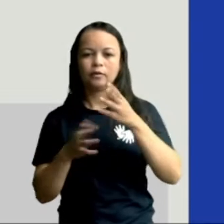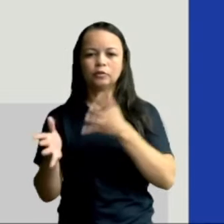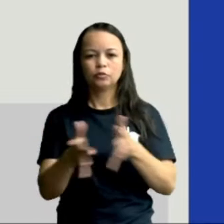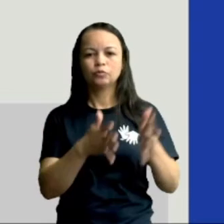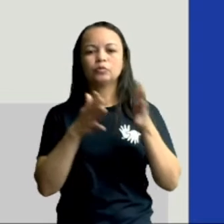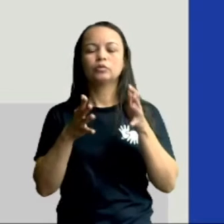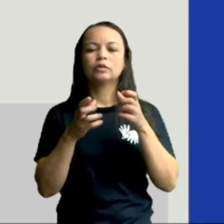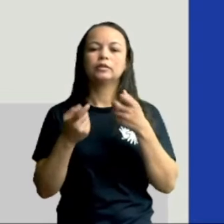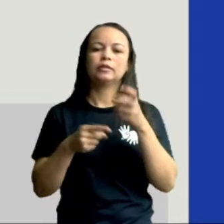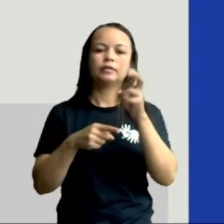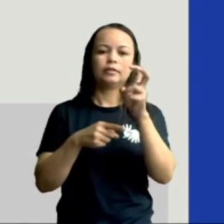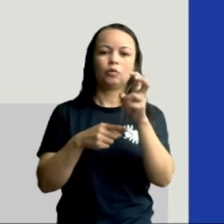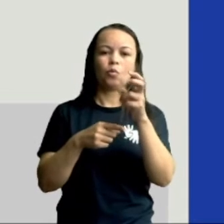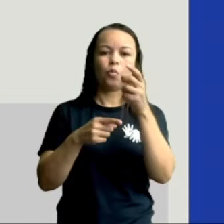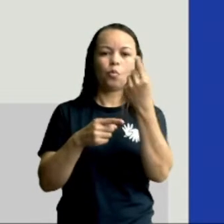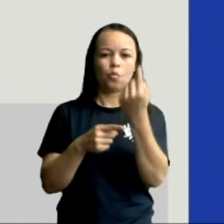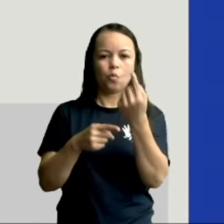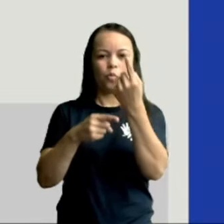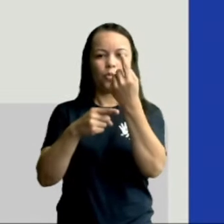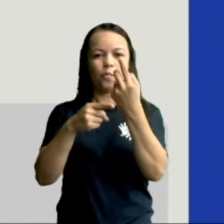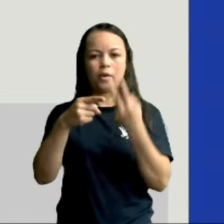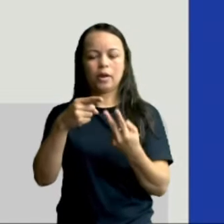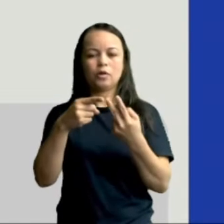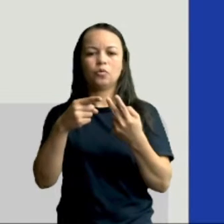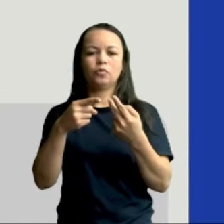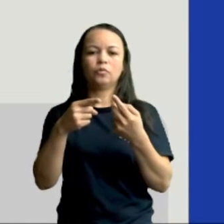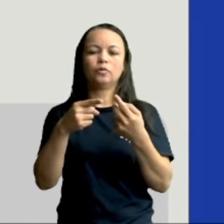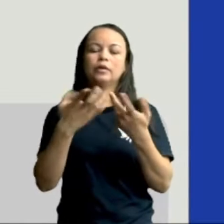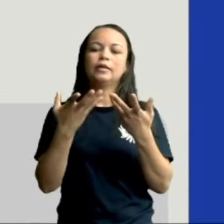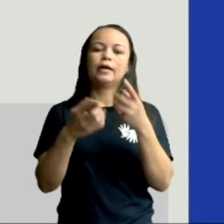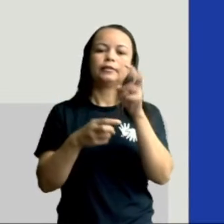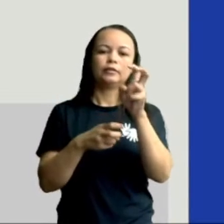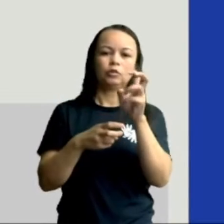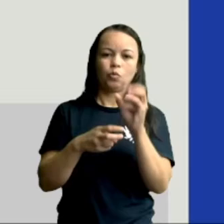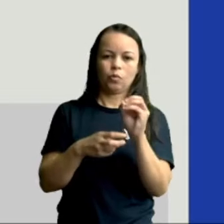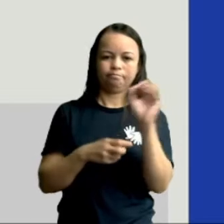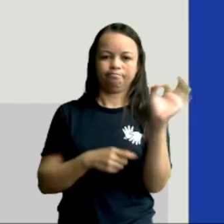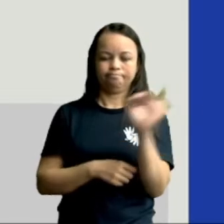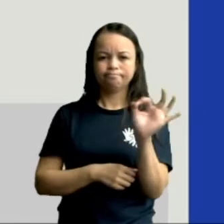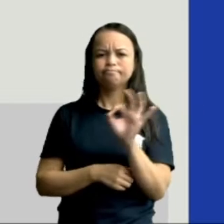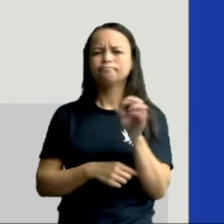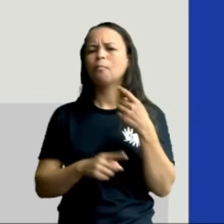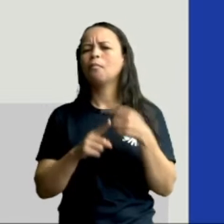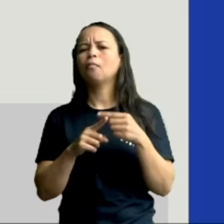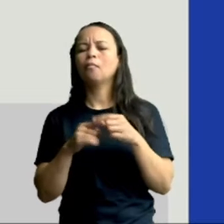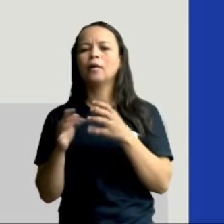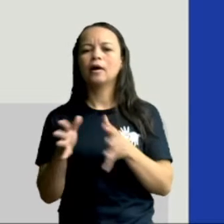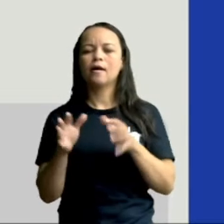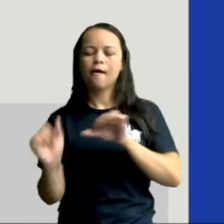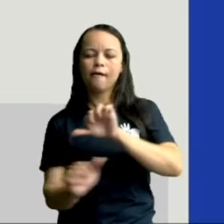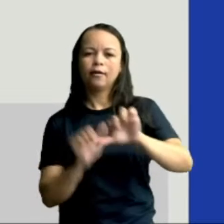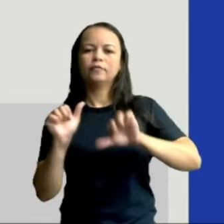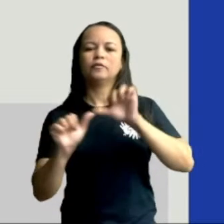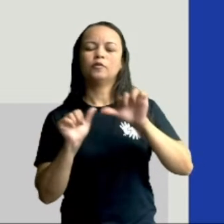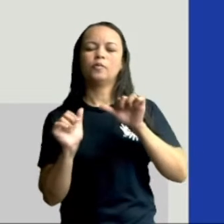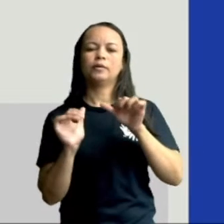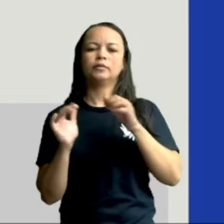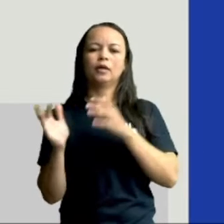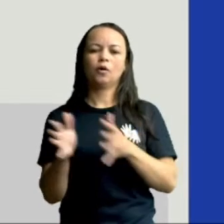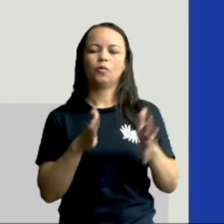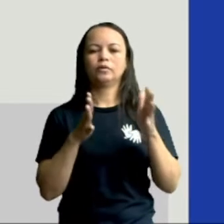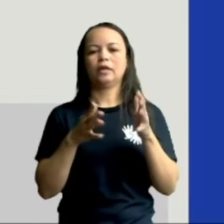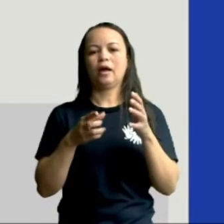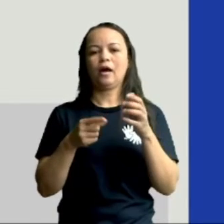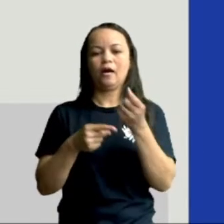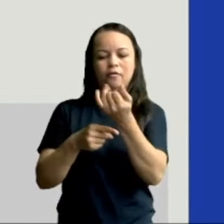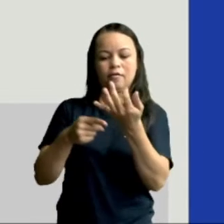com 50% e por que essa fração vira 1/2 em relação a 50%. Tá? Que é essa transformação da porcentagem em